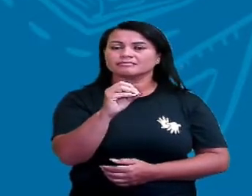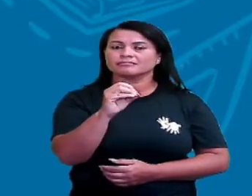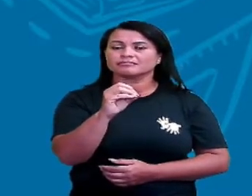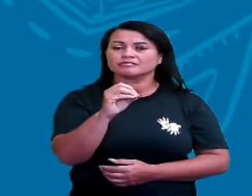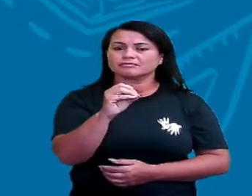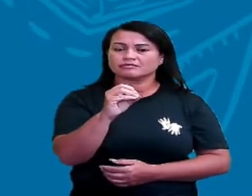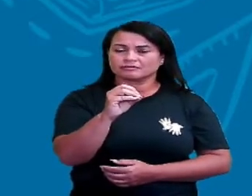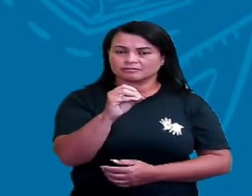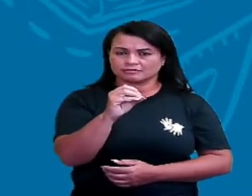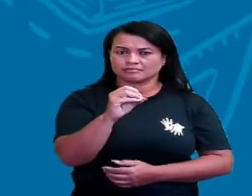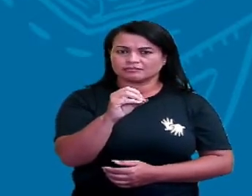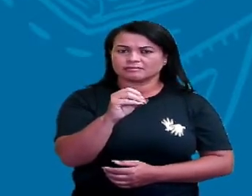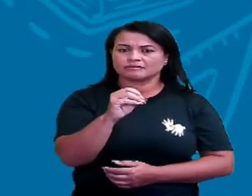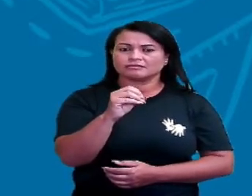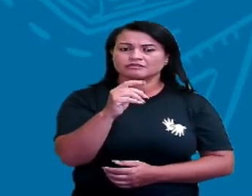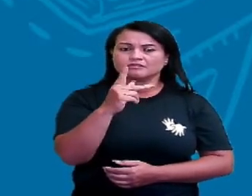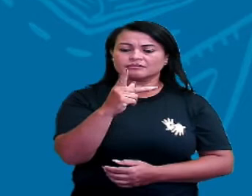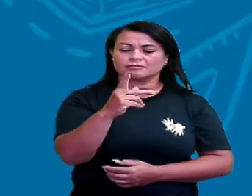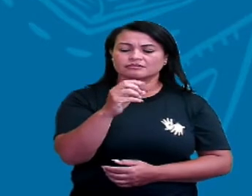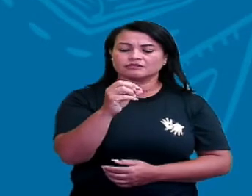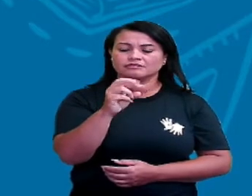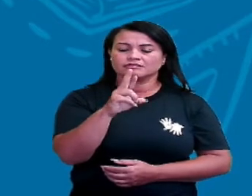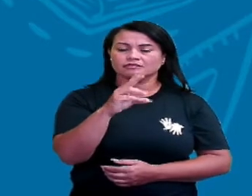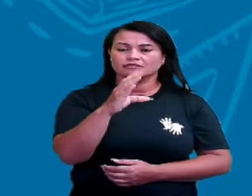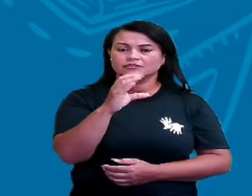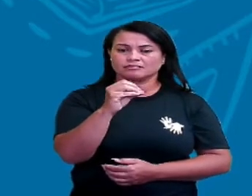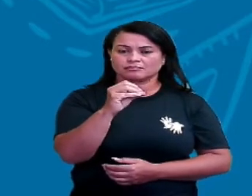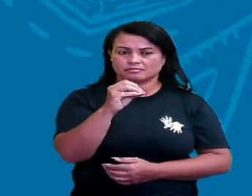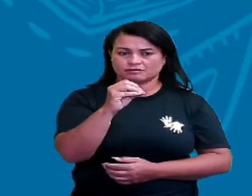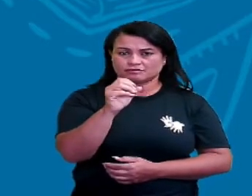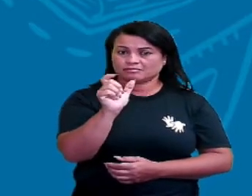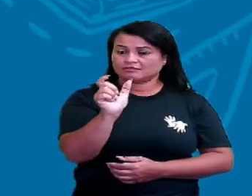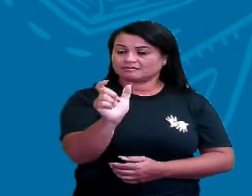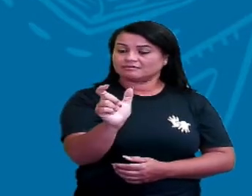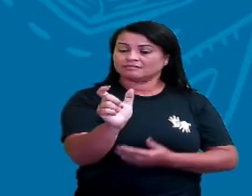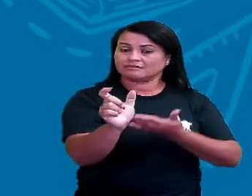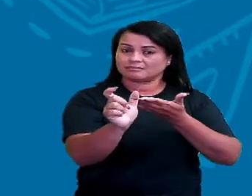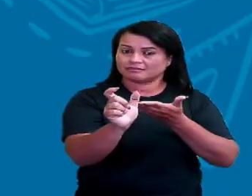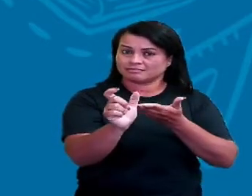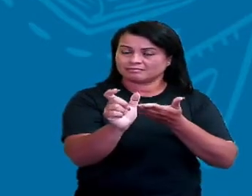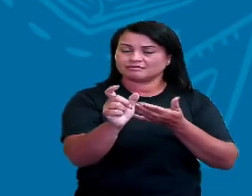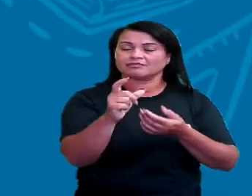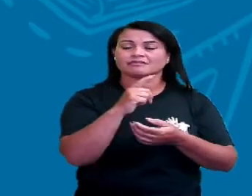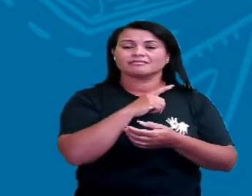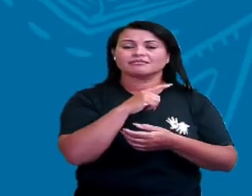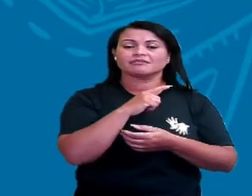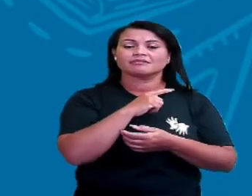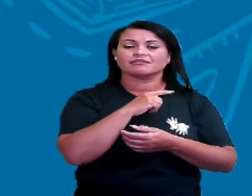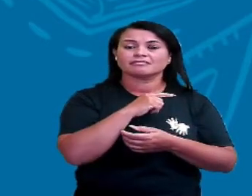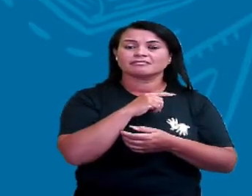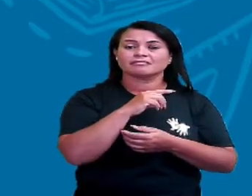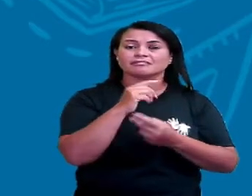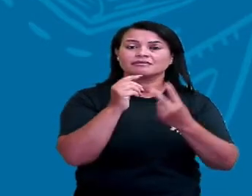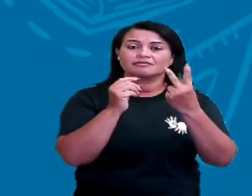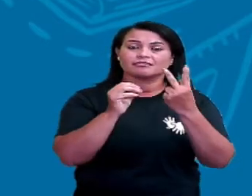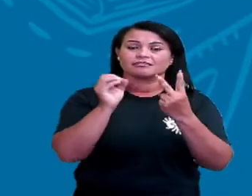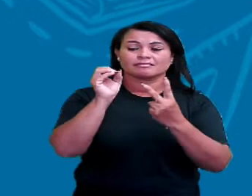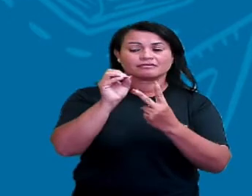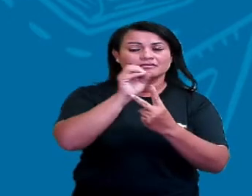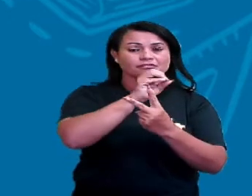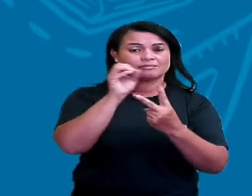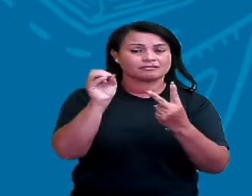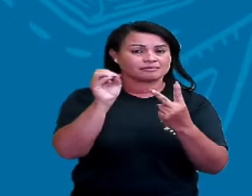vai fazer o có. Na palavrinha porco, nós temos, ó,